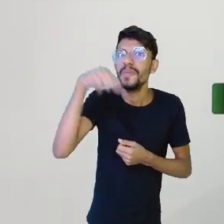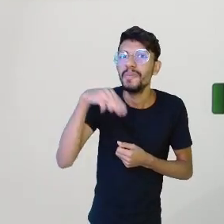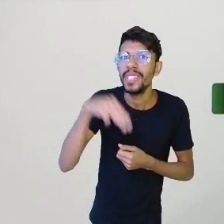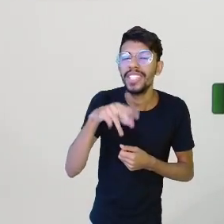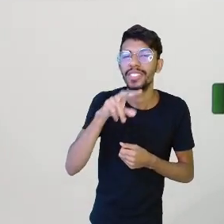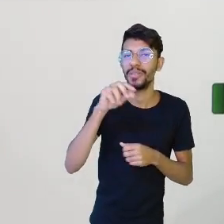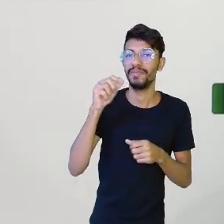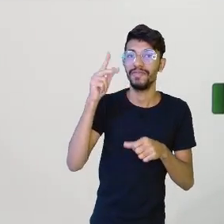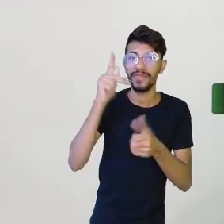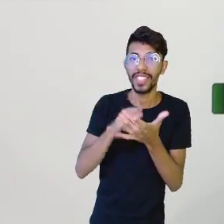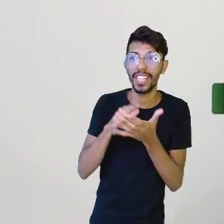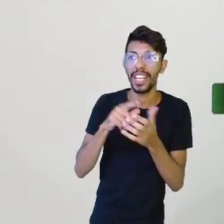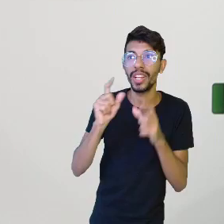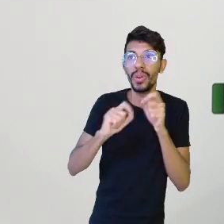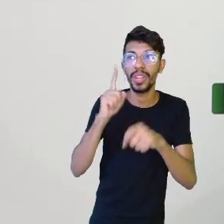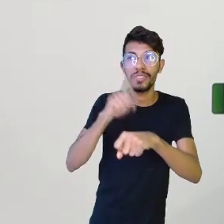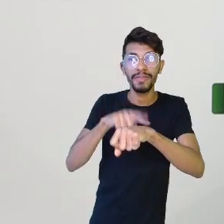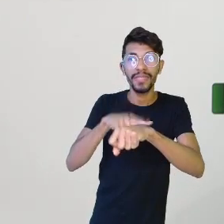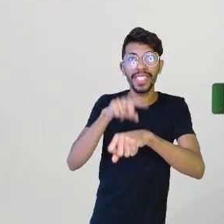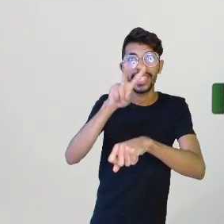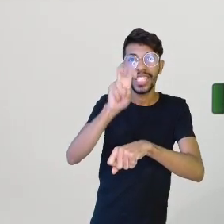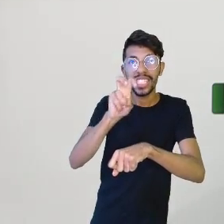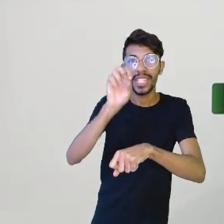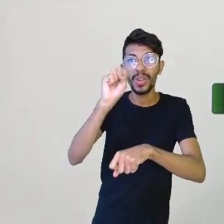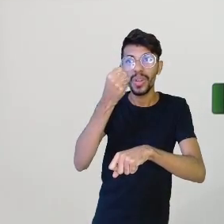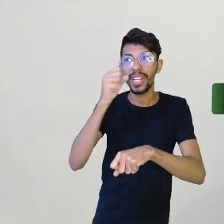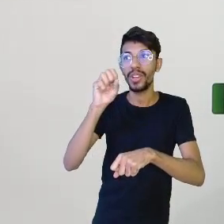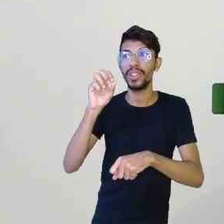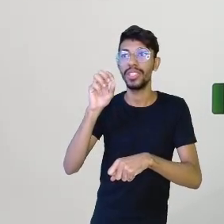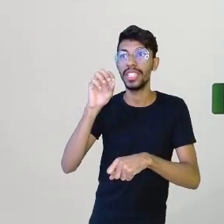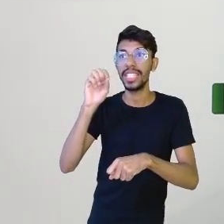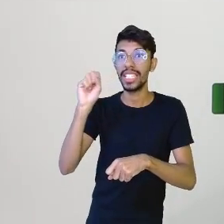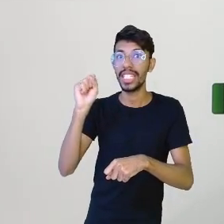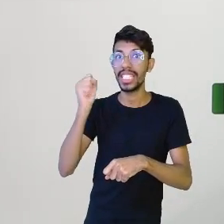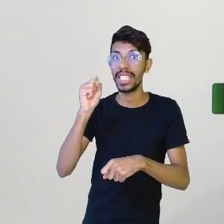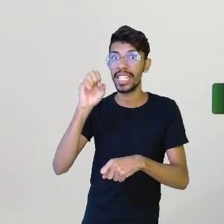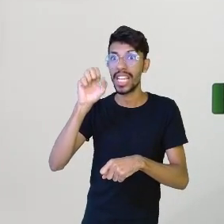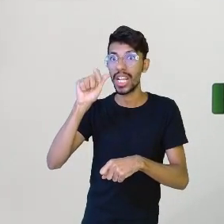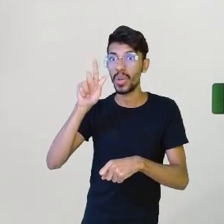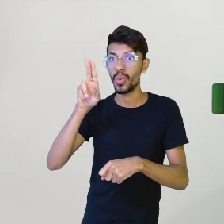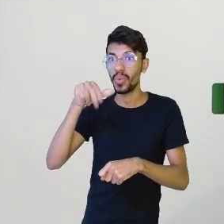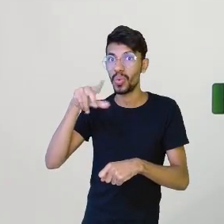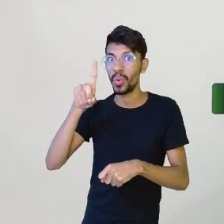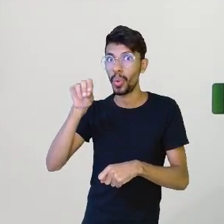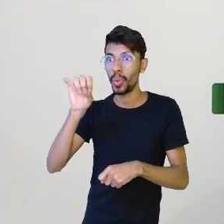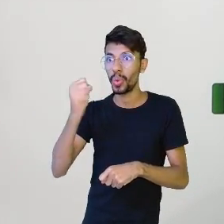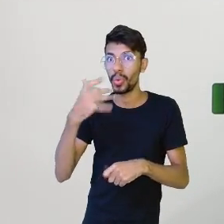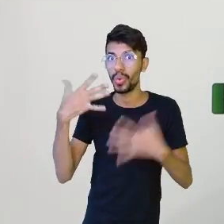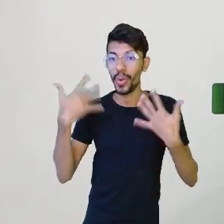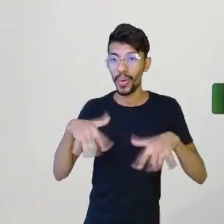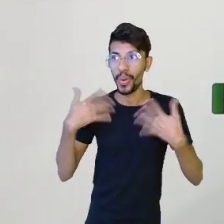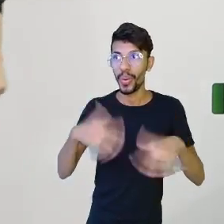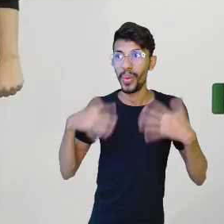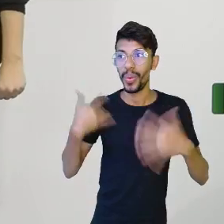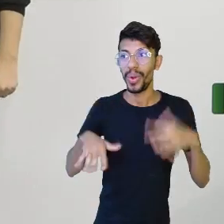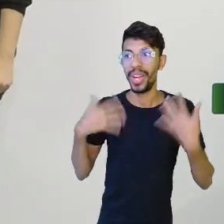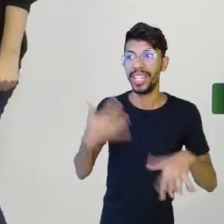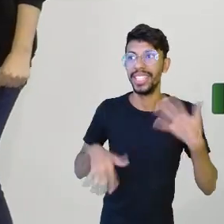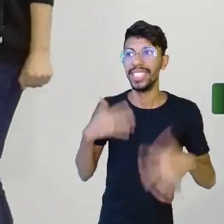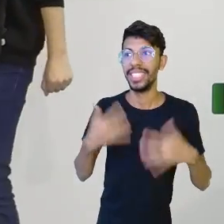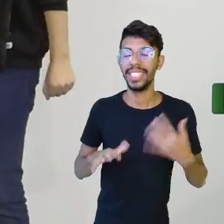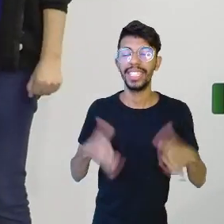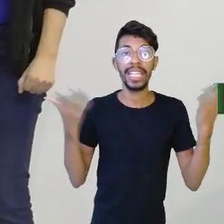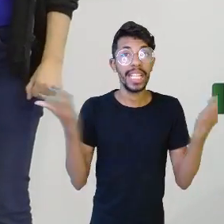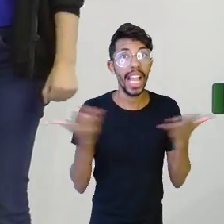Nossa. 58 segundos. Ah, que horror. Eu dobrei o tempo. 58 segundos. Eu E dobrei. agora, a